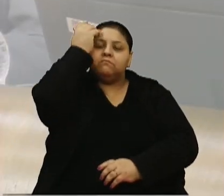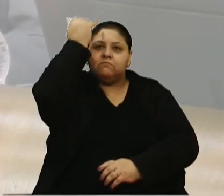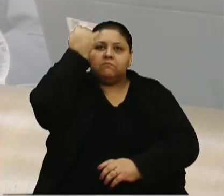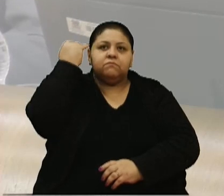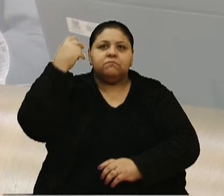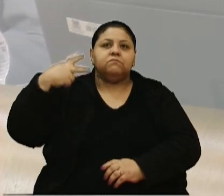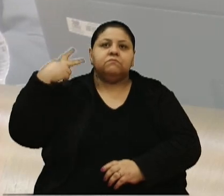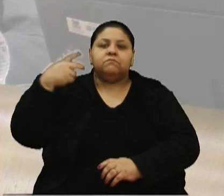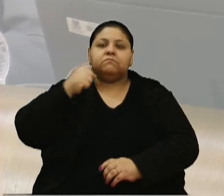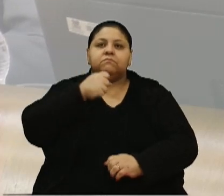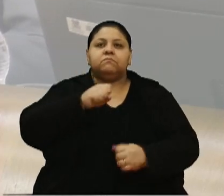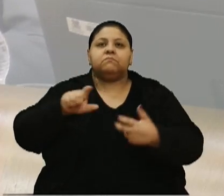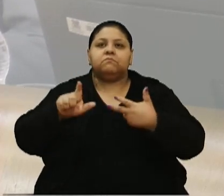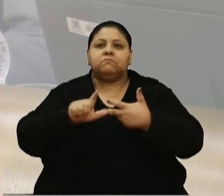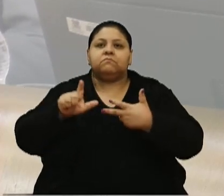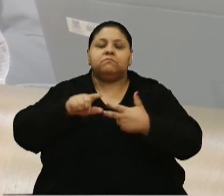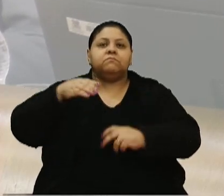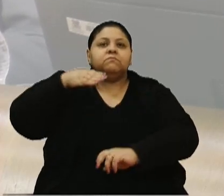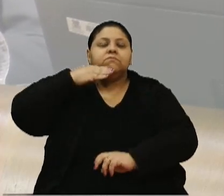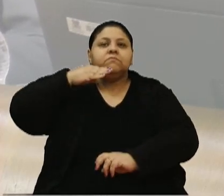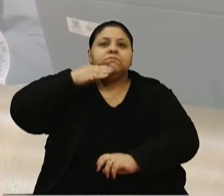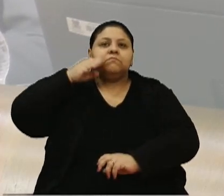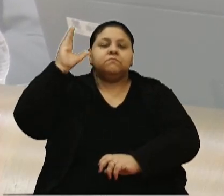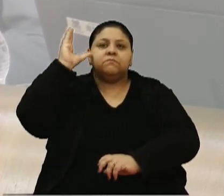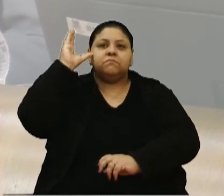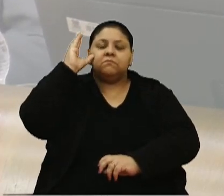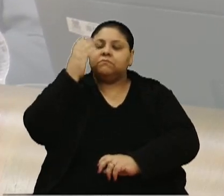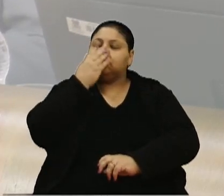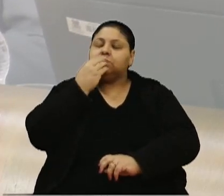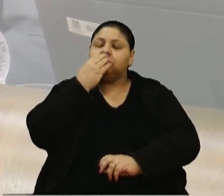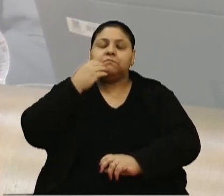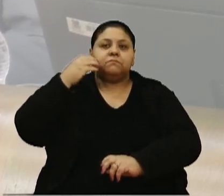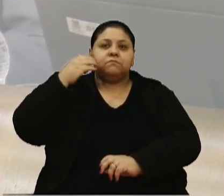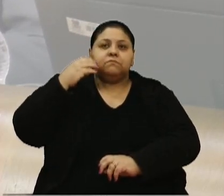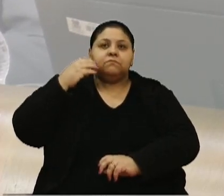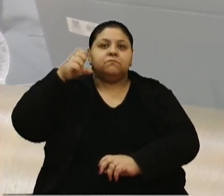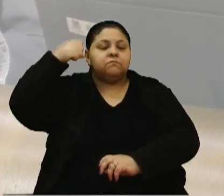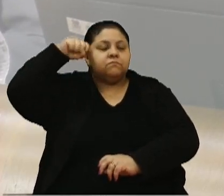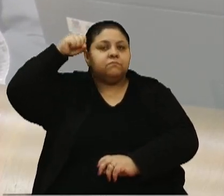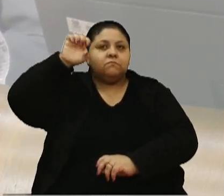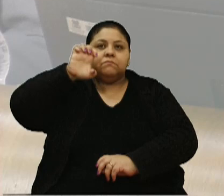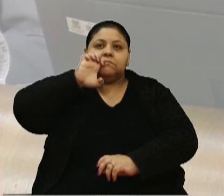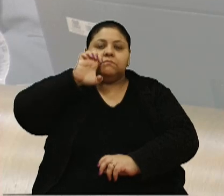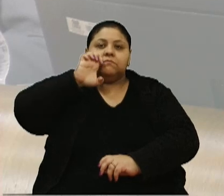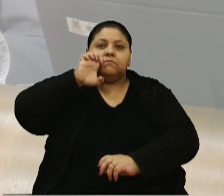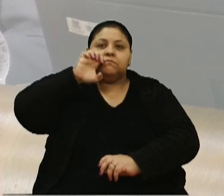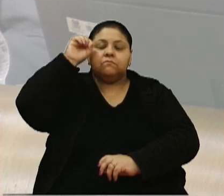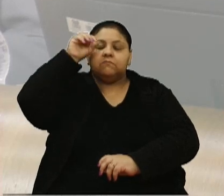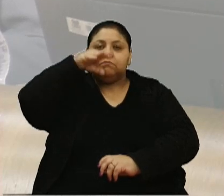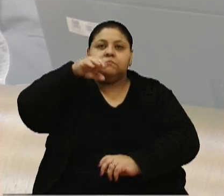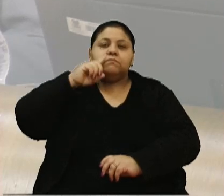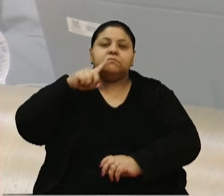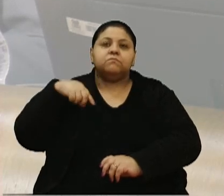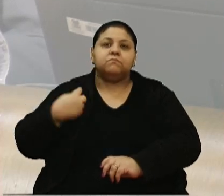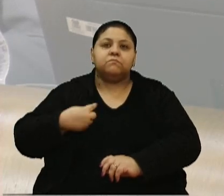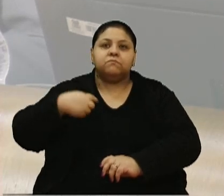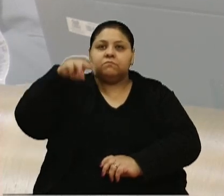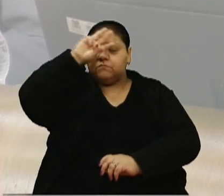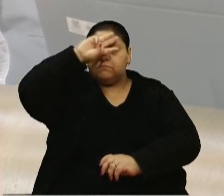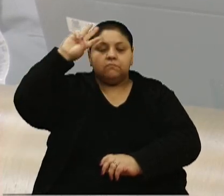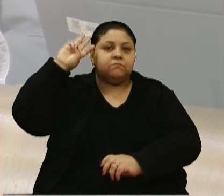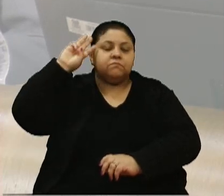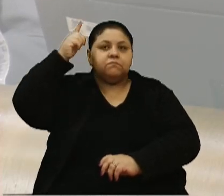D'Ambros. Vereadores da 18ª legislatura, Bortola, Cadori, Camiles, Clóvis Xuxa, Estela Balardim, Fiuza, Gladys Frisso, Juliano